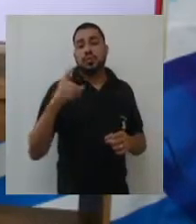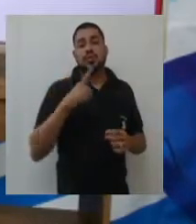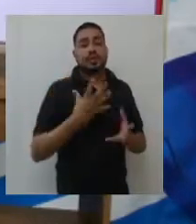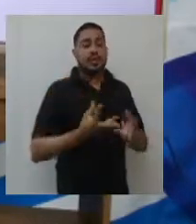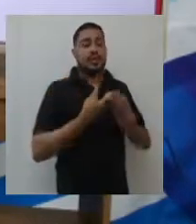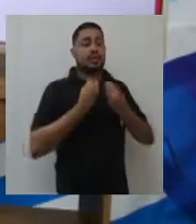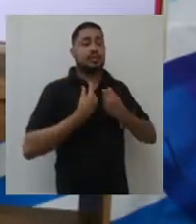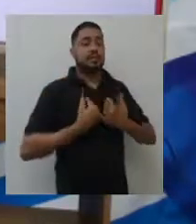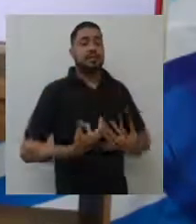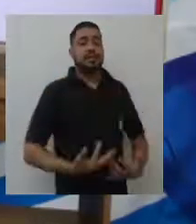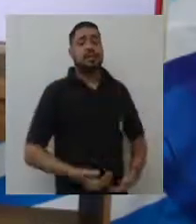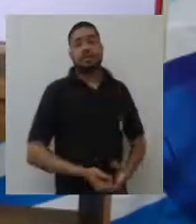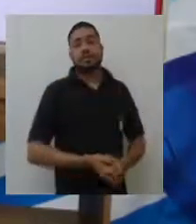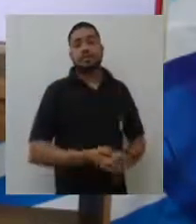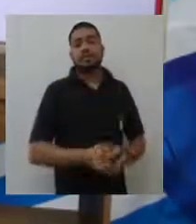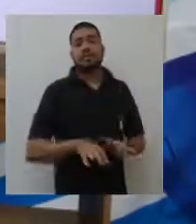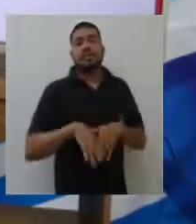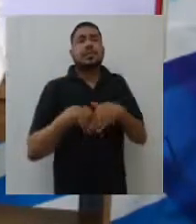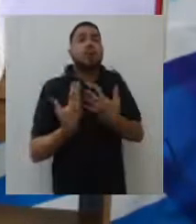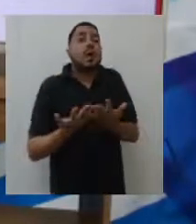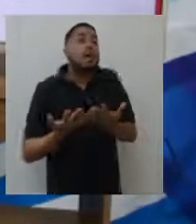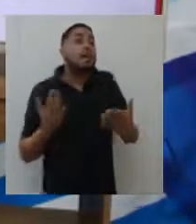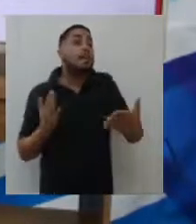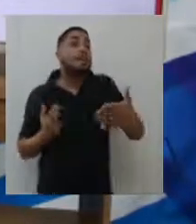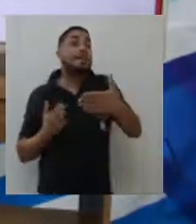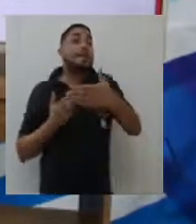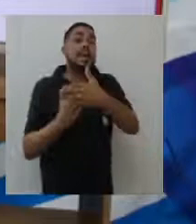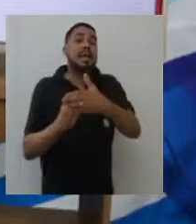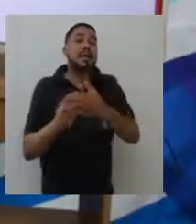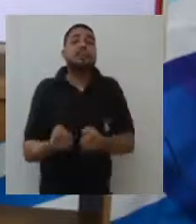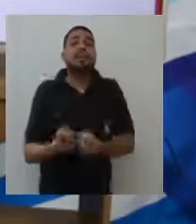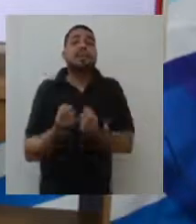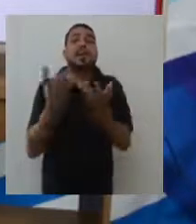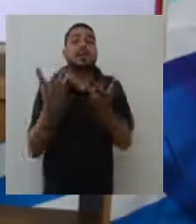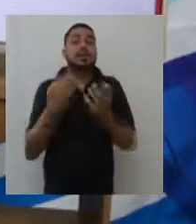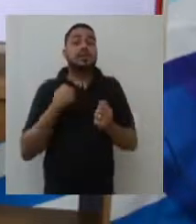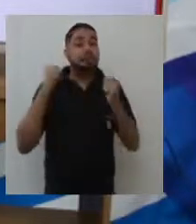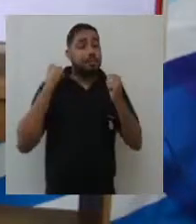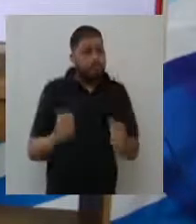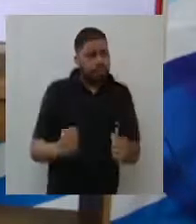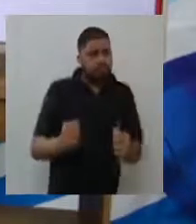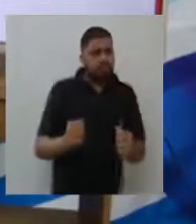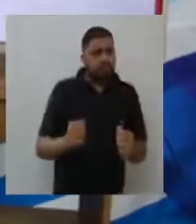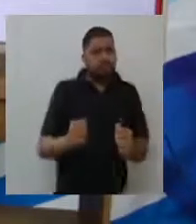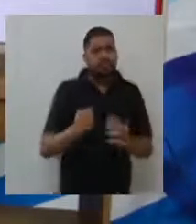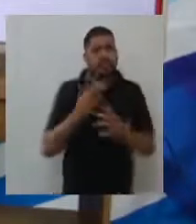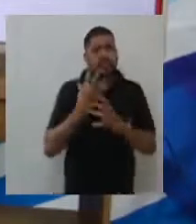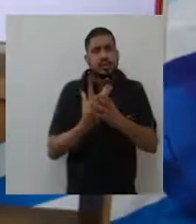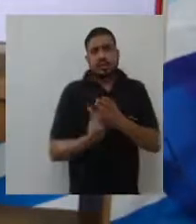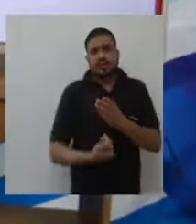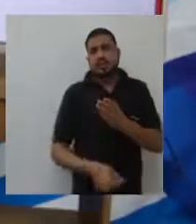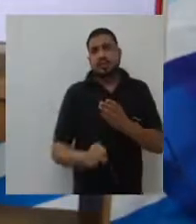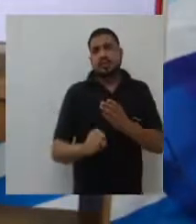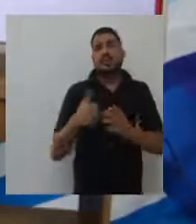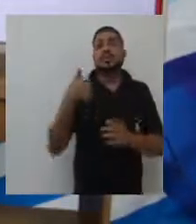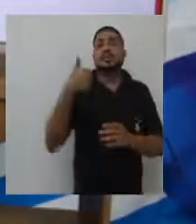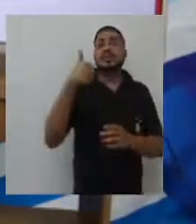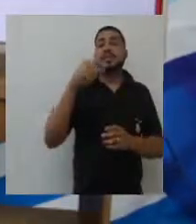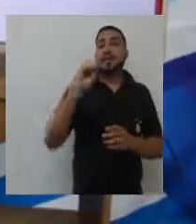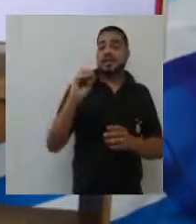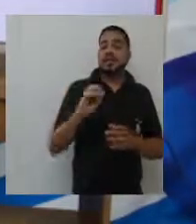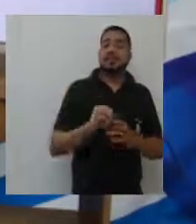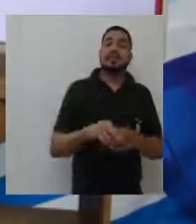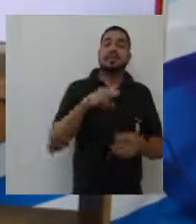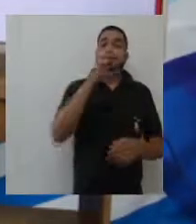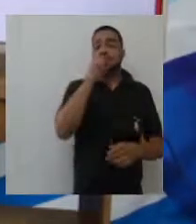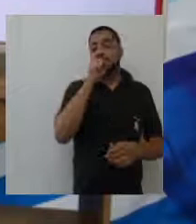solvente. Então, qual é o máximo, a quantidade máxima que eu posso dissolver? 10 laranjas.